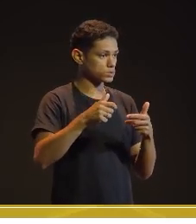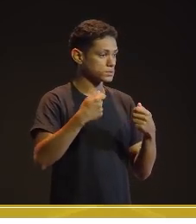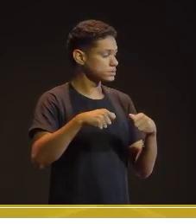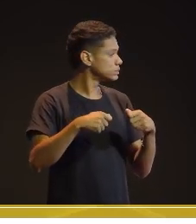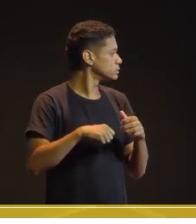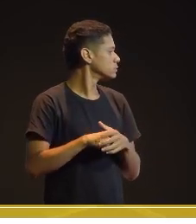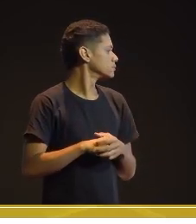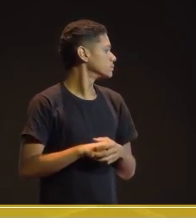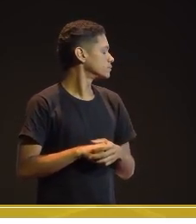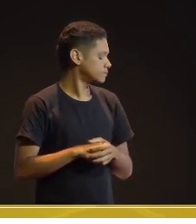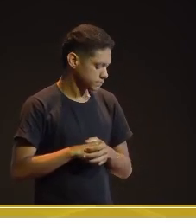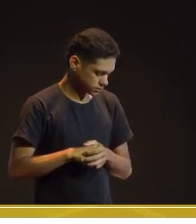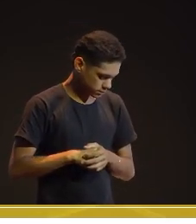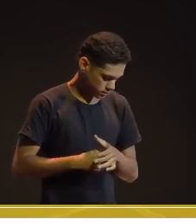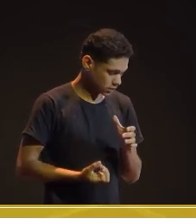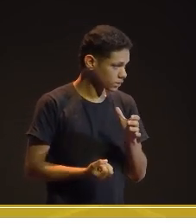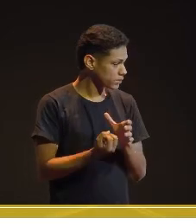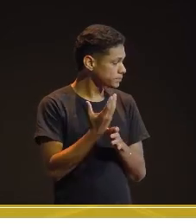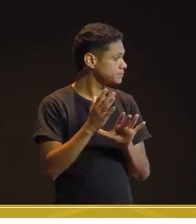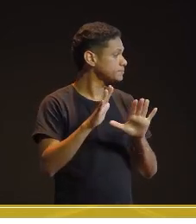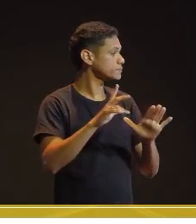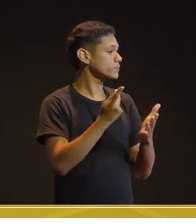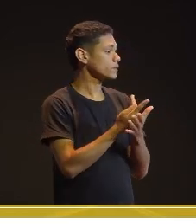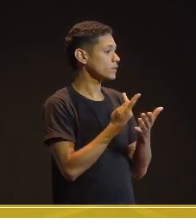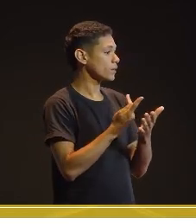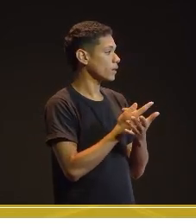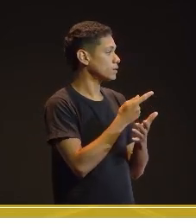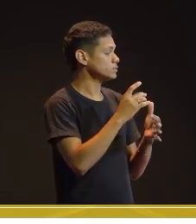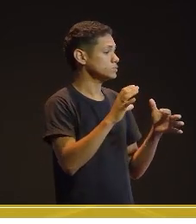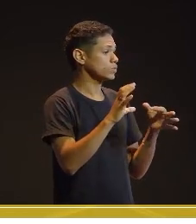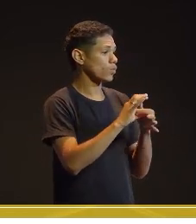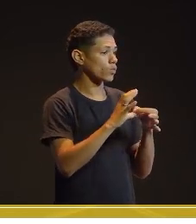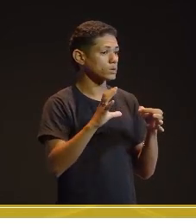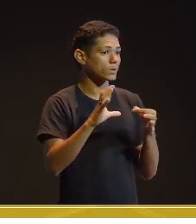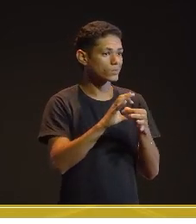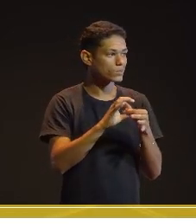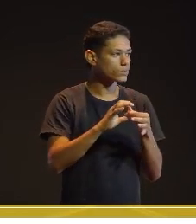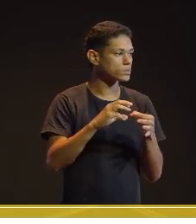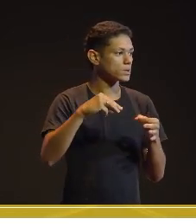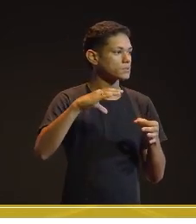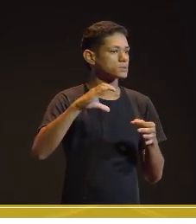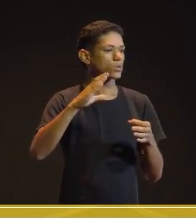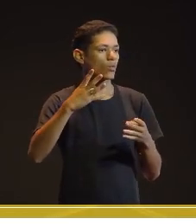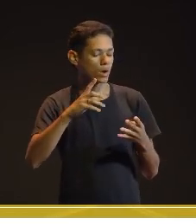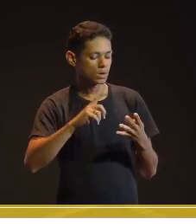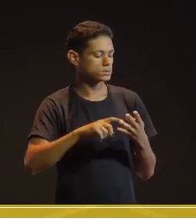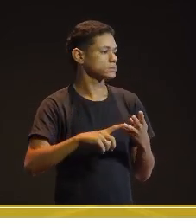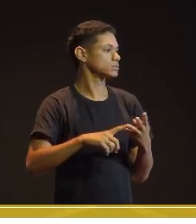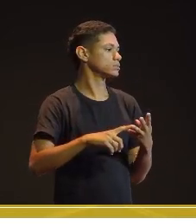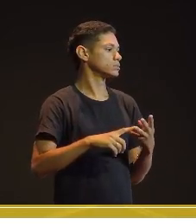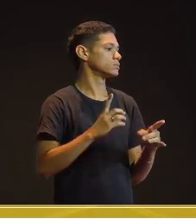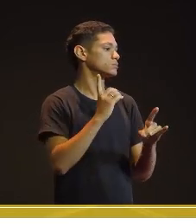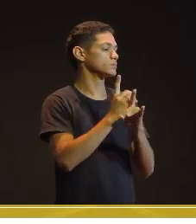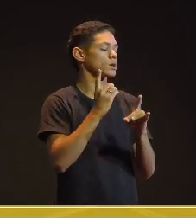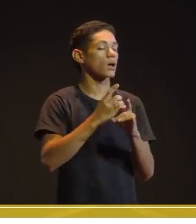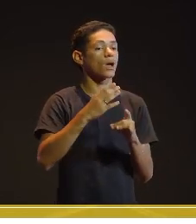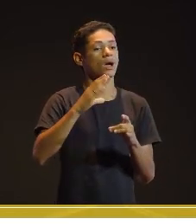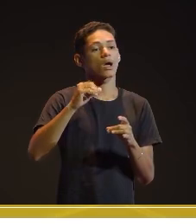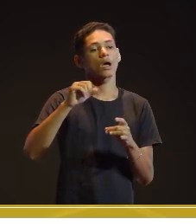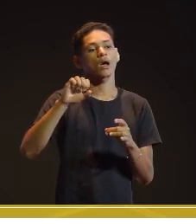estejam instalando e construindo, mas as falhas nos conectores de MC4, falhas nas especificações dos